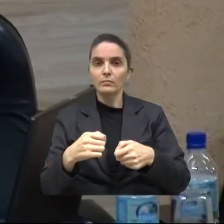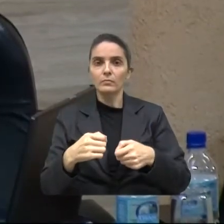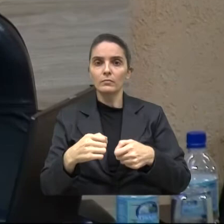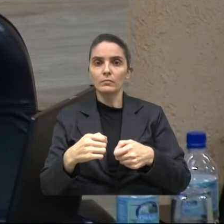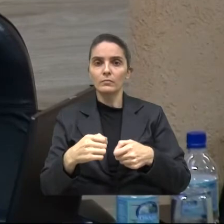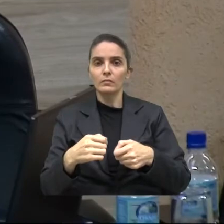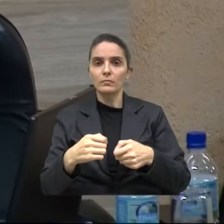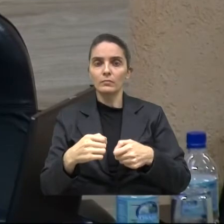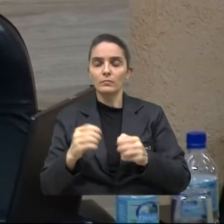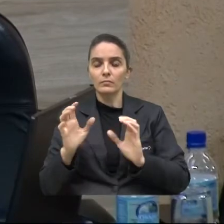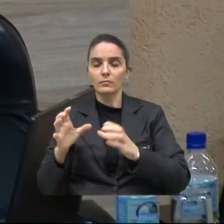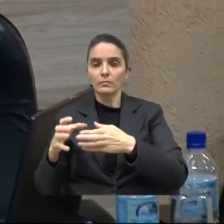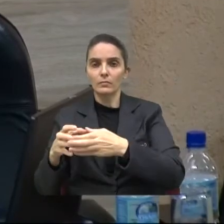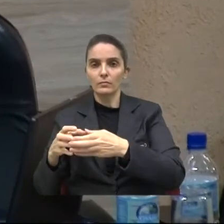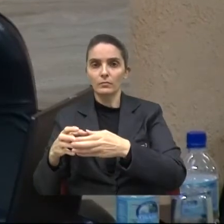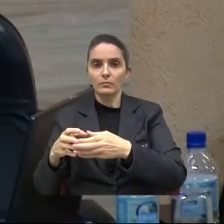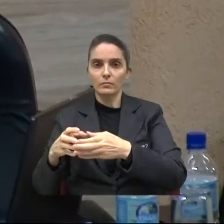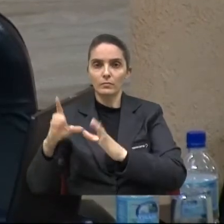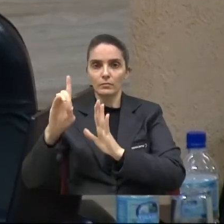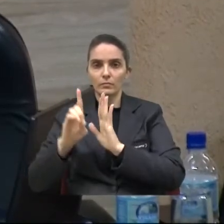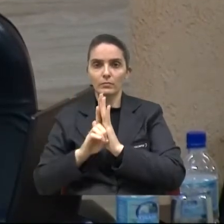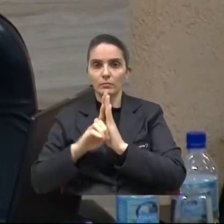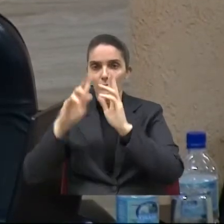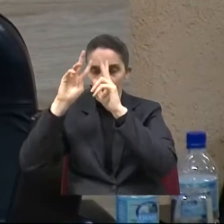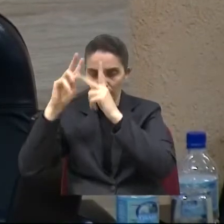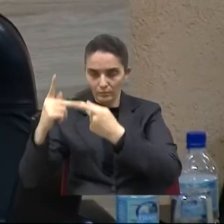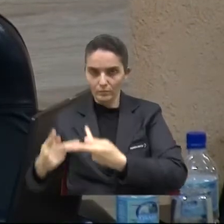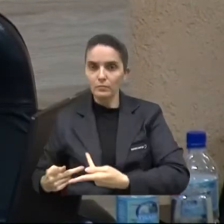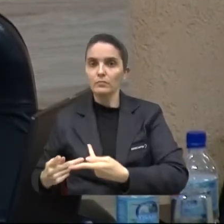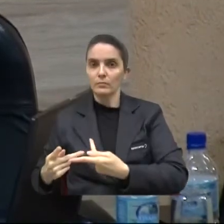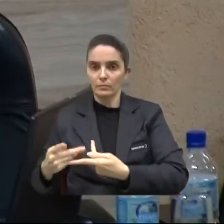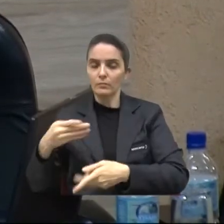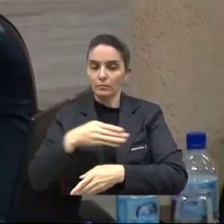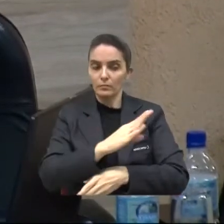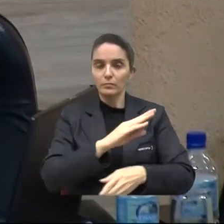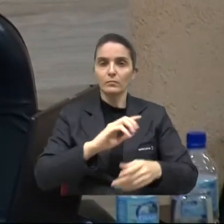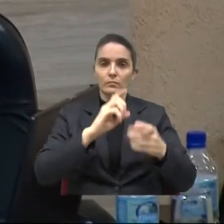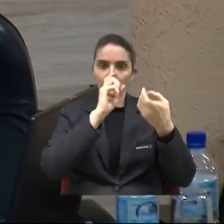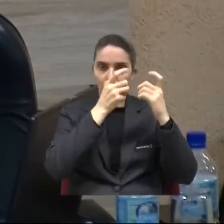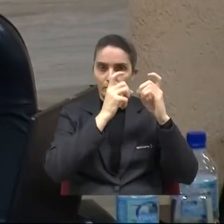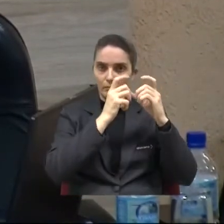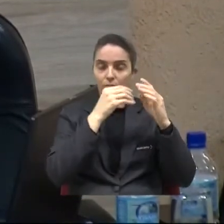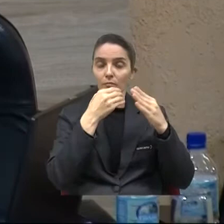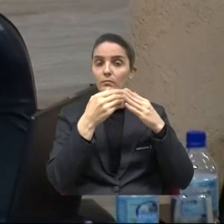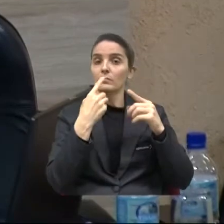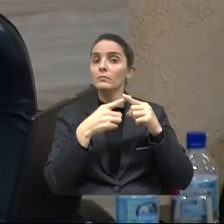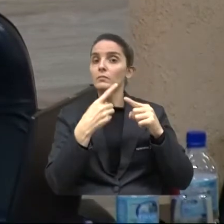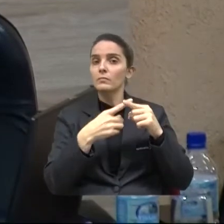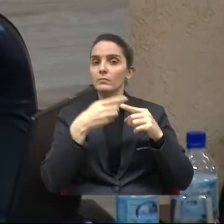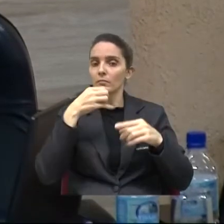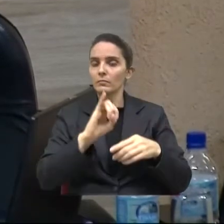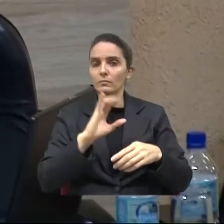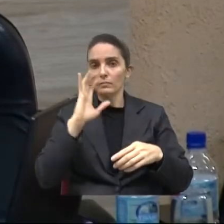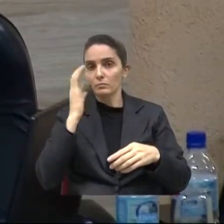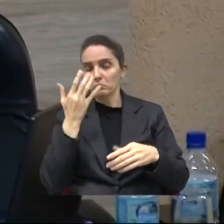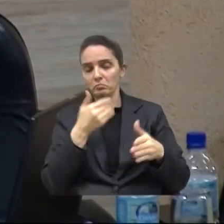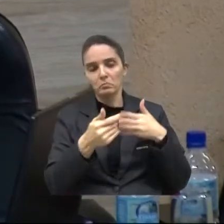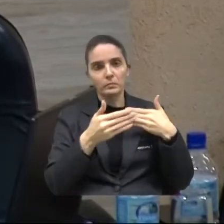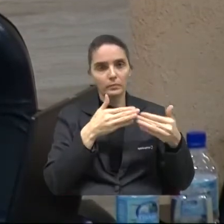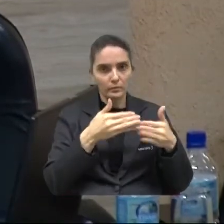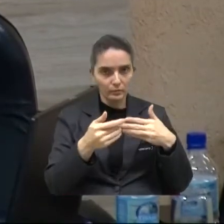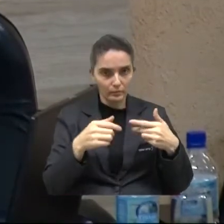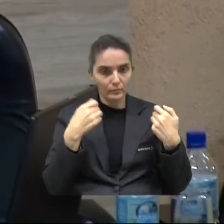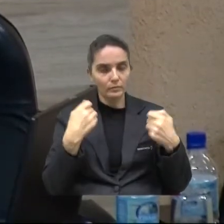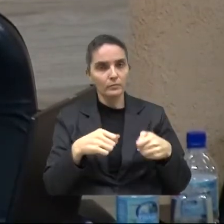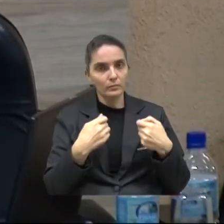presença da Comissão de Direitos Humanos junto a essa reunião, porque em qualquer ato que ocorrer, normalmente